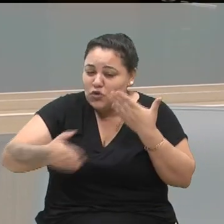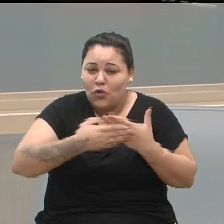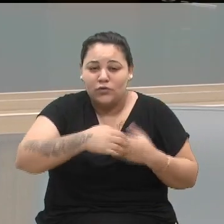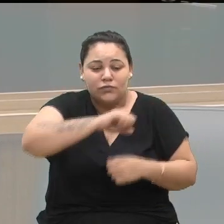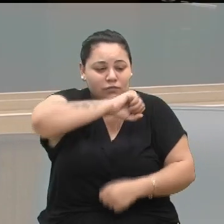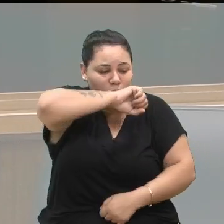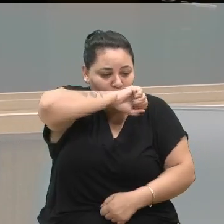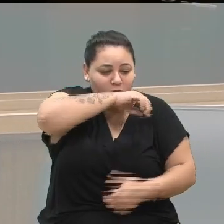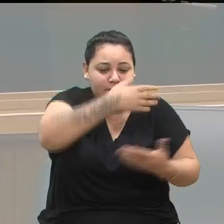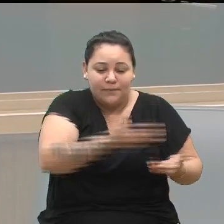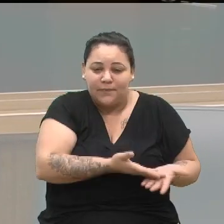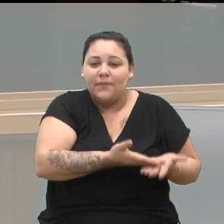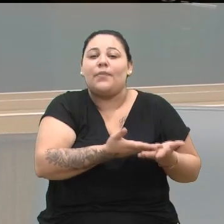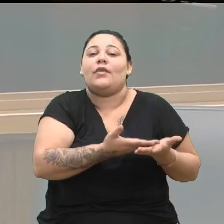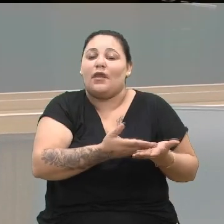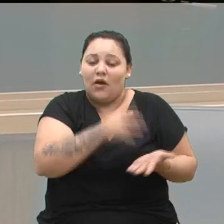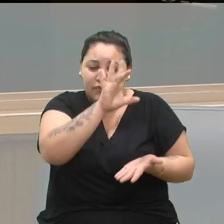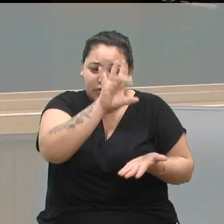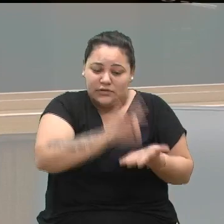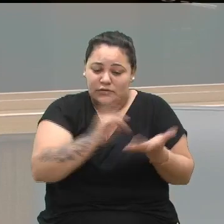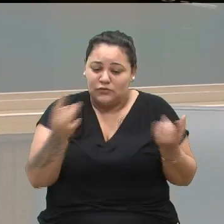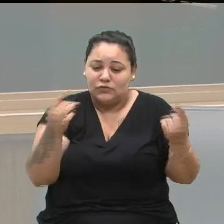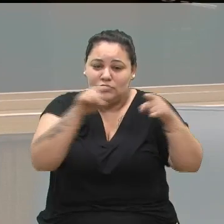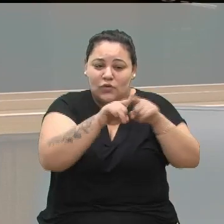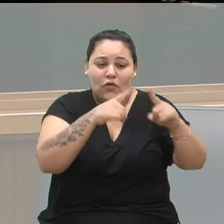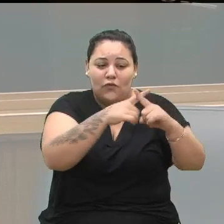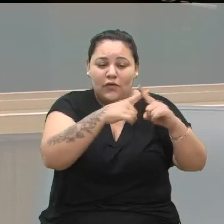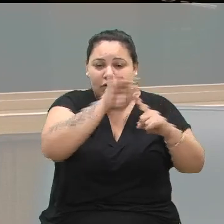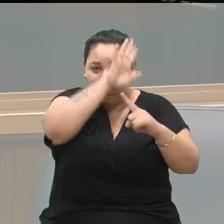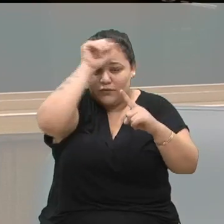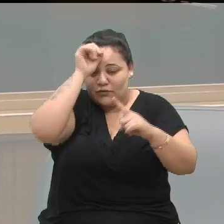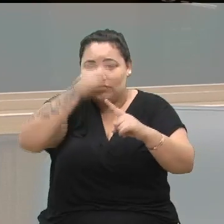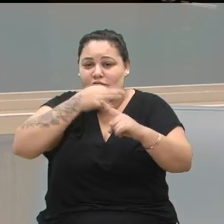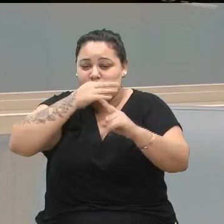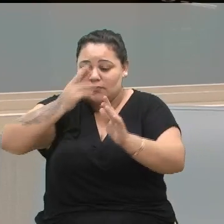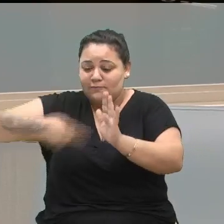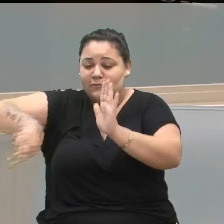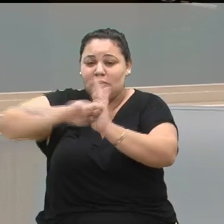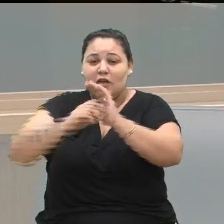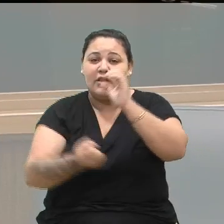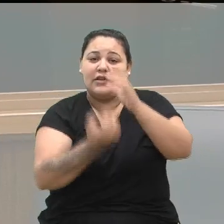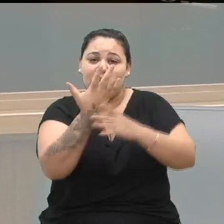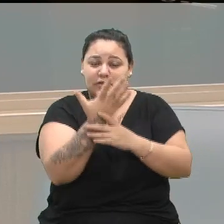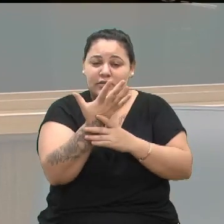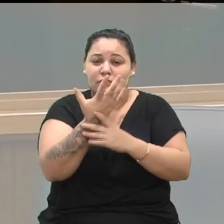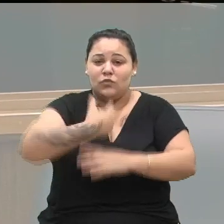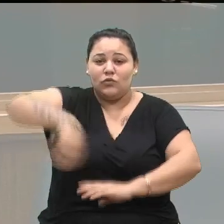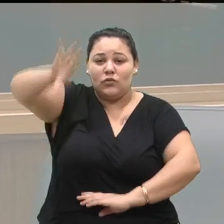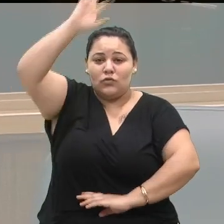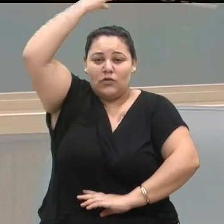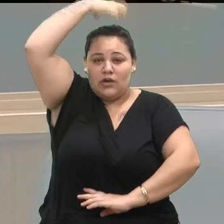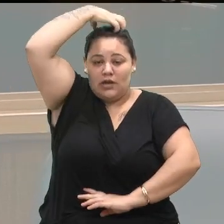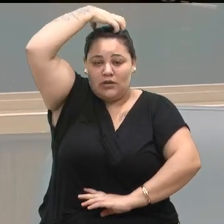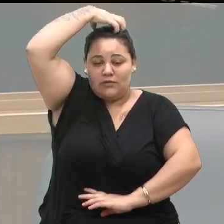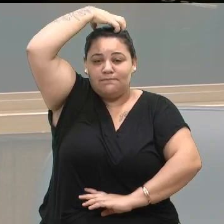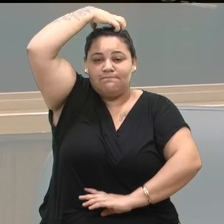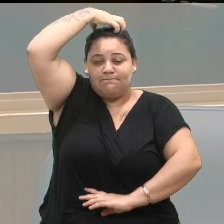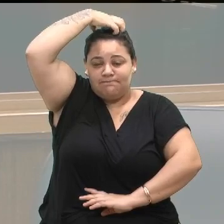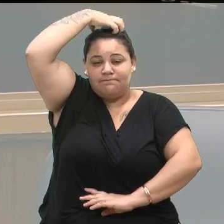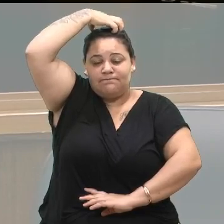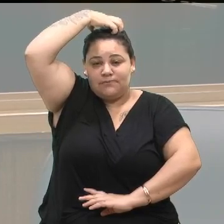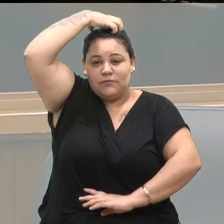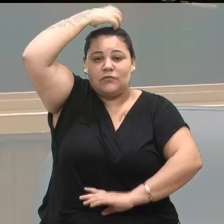foi a concretização do convênio com a Prefeitura de Caxias do Sul, resultando na criação do Reino dos Orixás, um espaço cultural